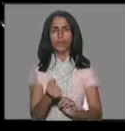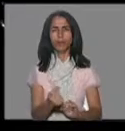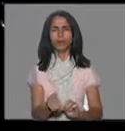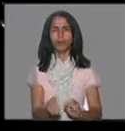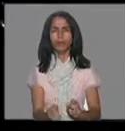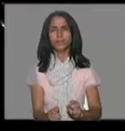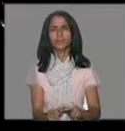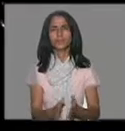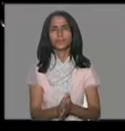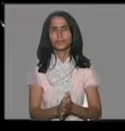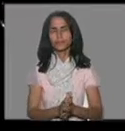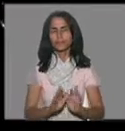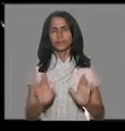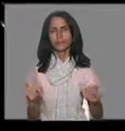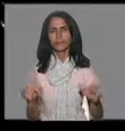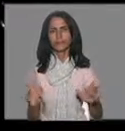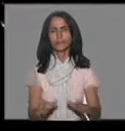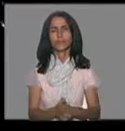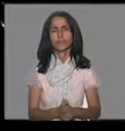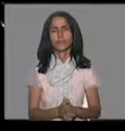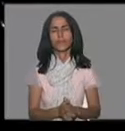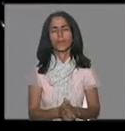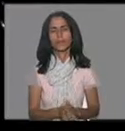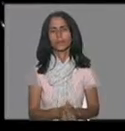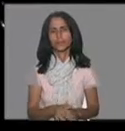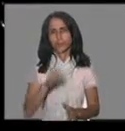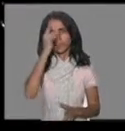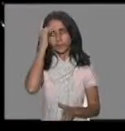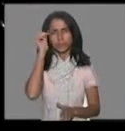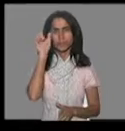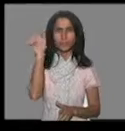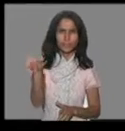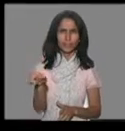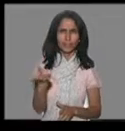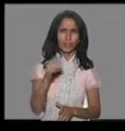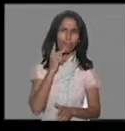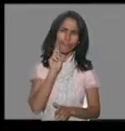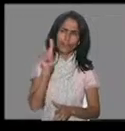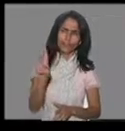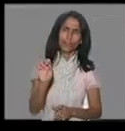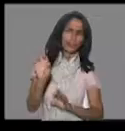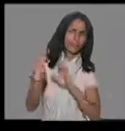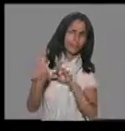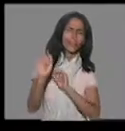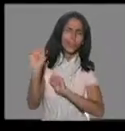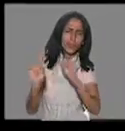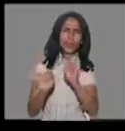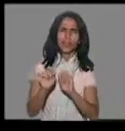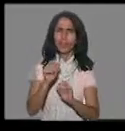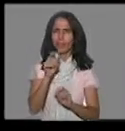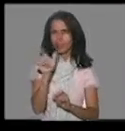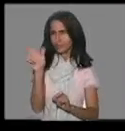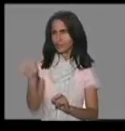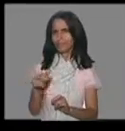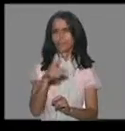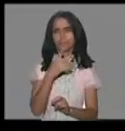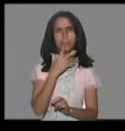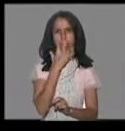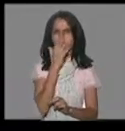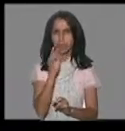diferente né trata de uma pessoa falou que era diferente é diferente de que eu sou parecida com todo mundo